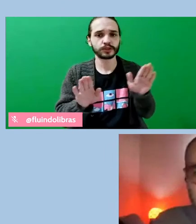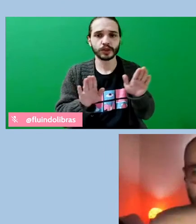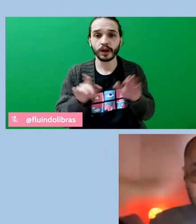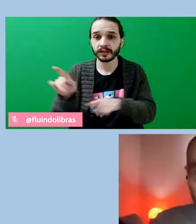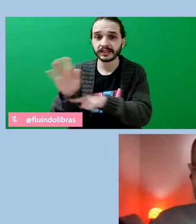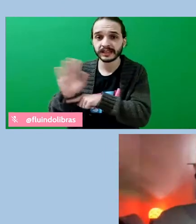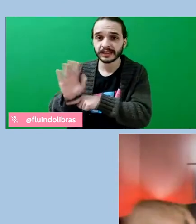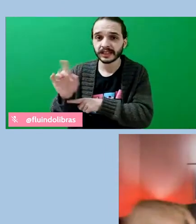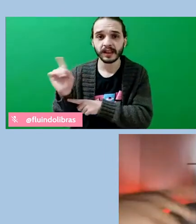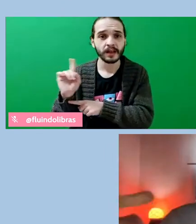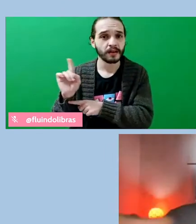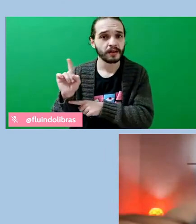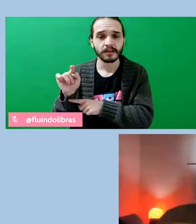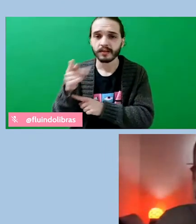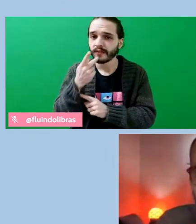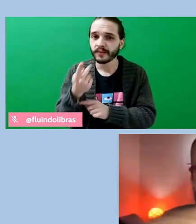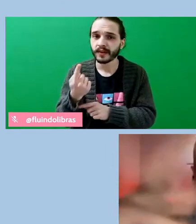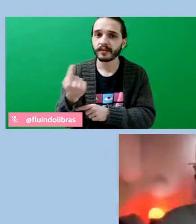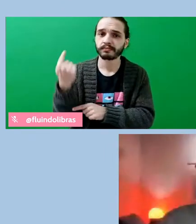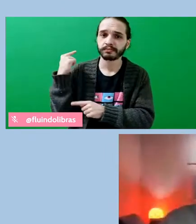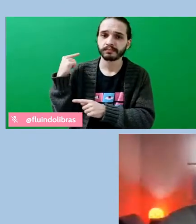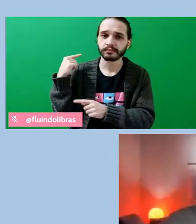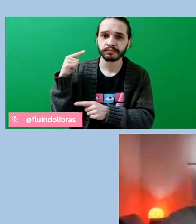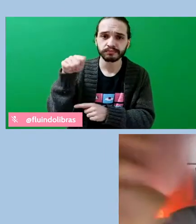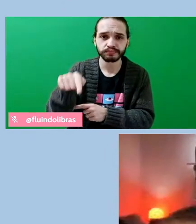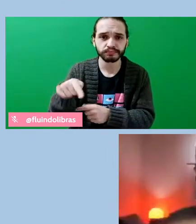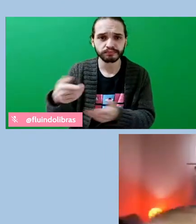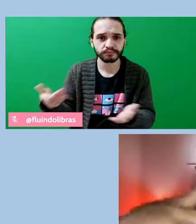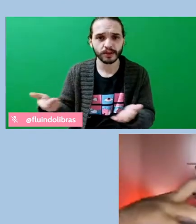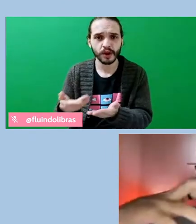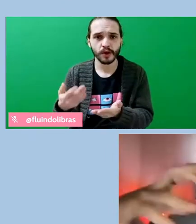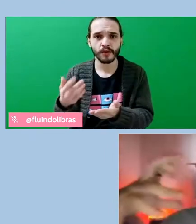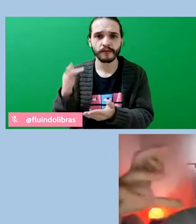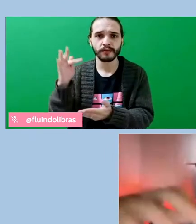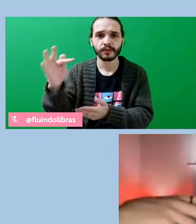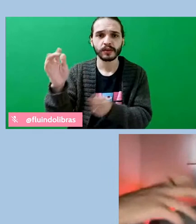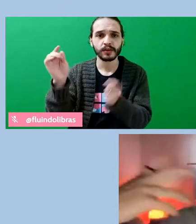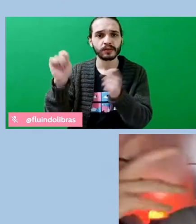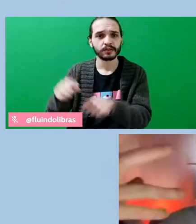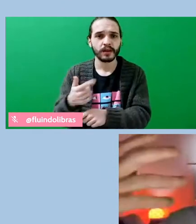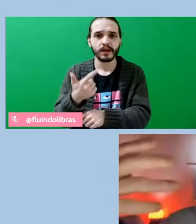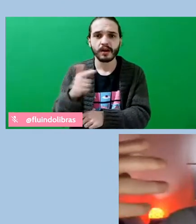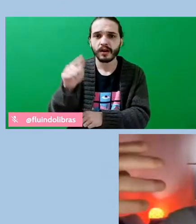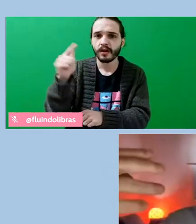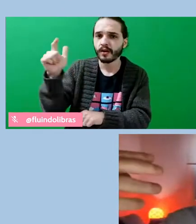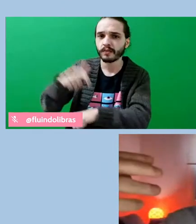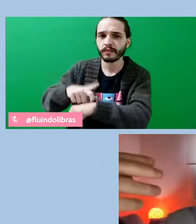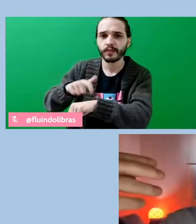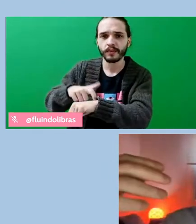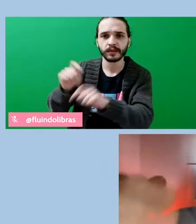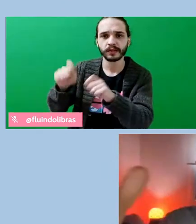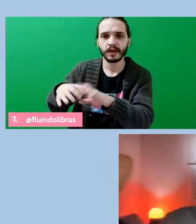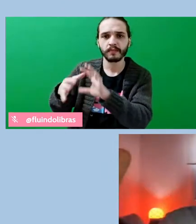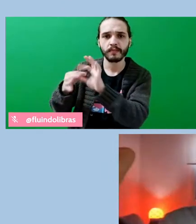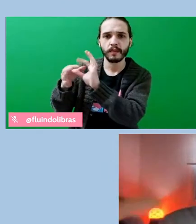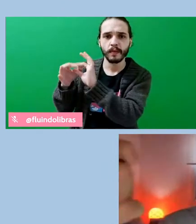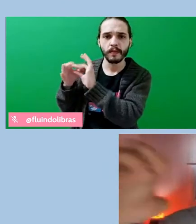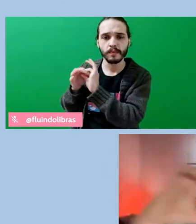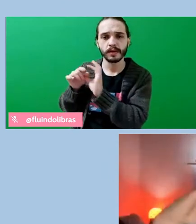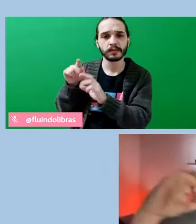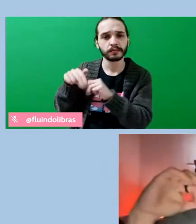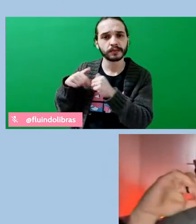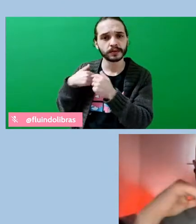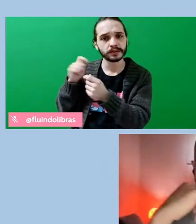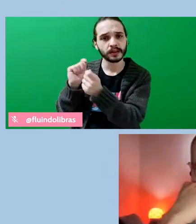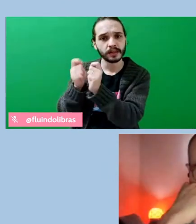não. No cinema, você fala com o passado, você fala com o presente, você faz uma obra que conversa com outros lugares, né? Então a adaptação parte desse olhar também. Porque, como você